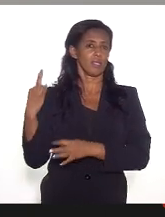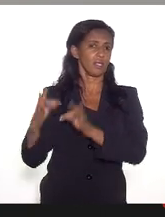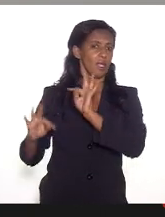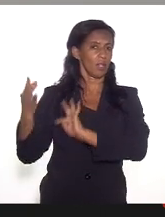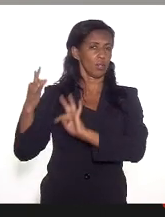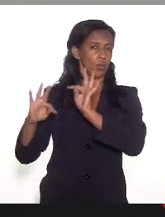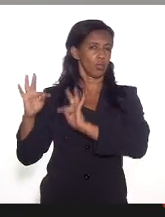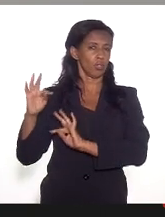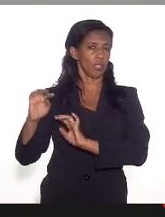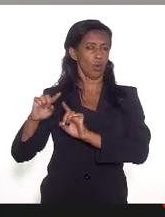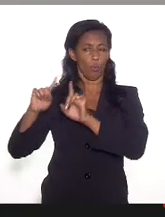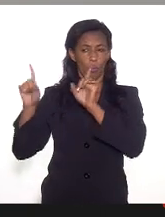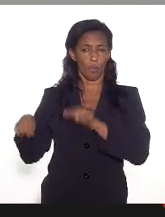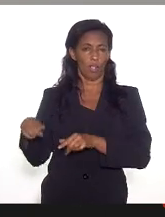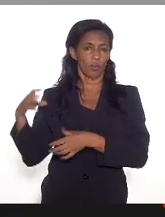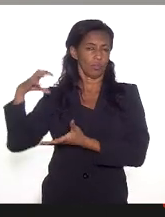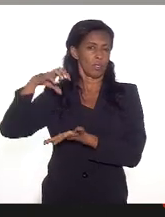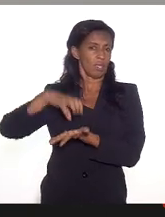eixo central